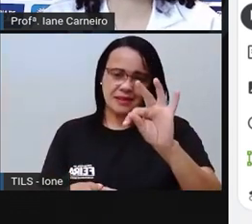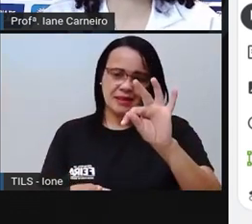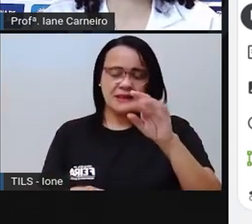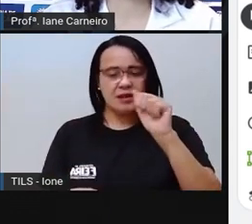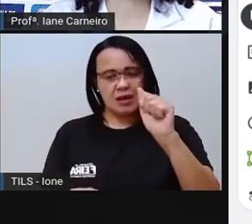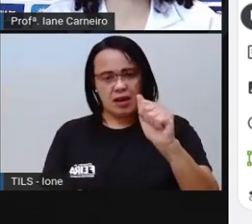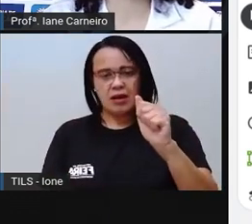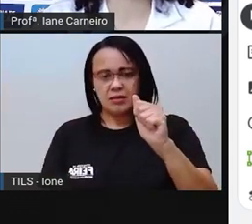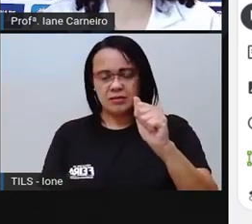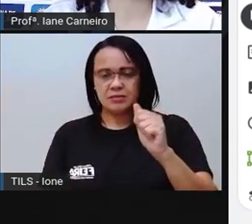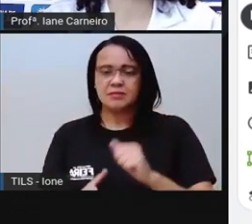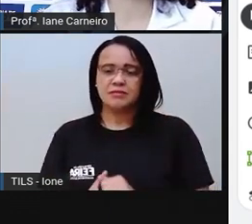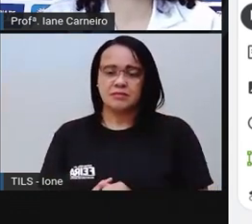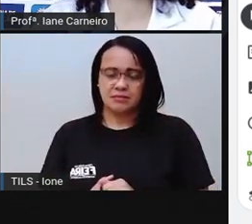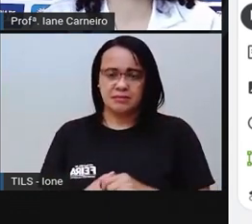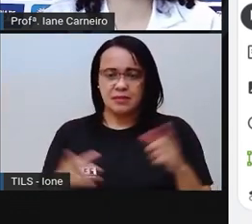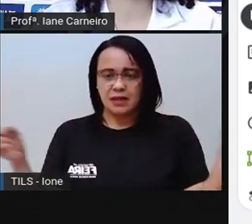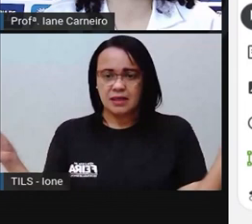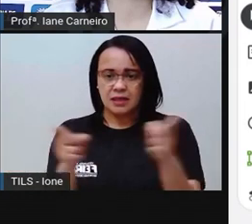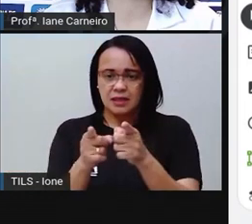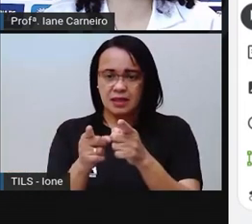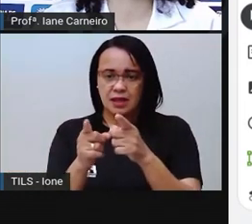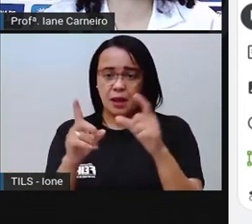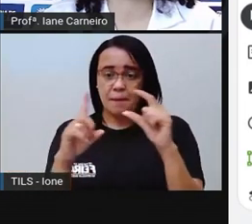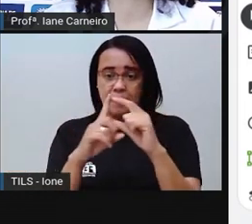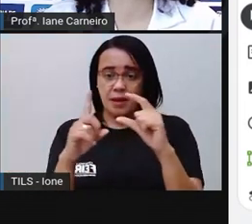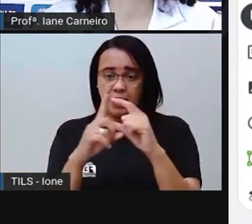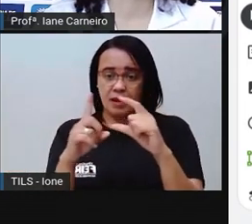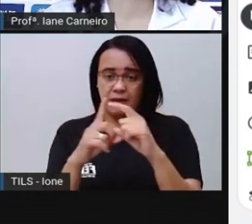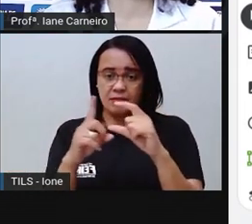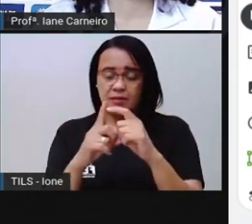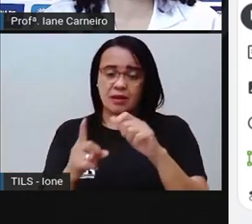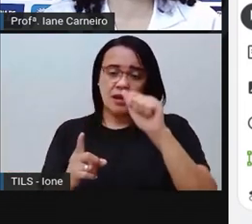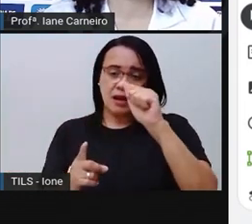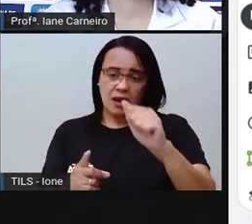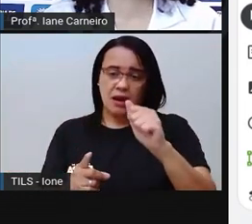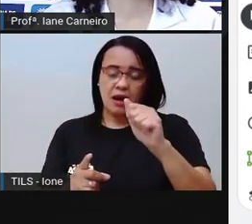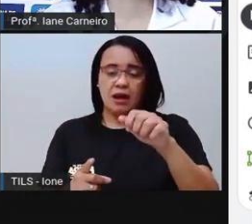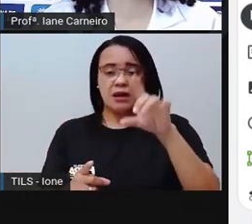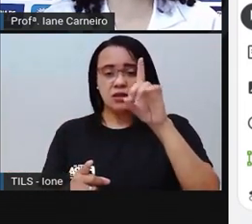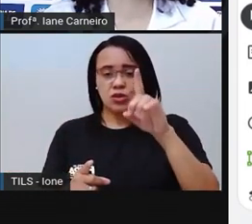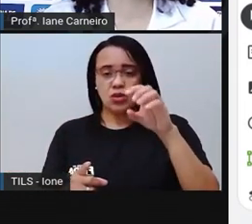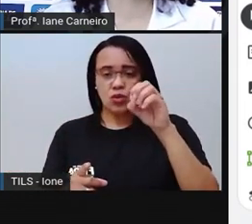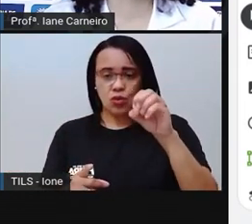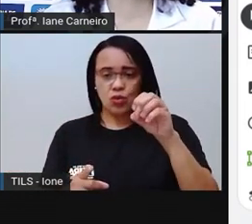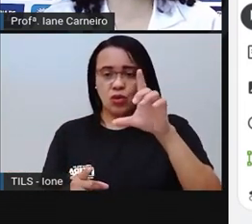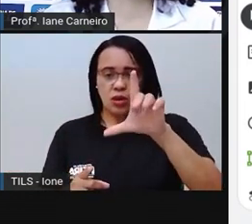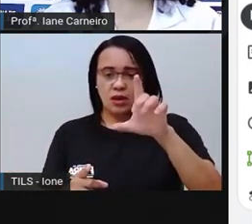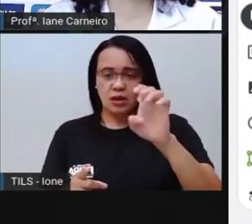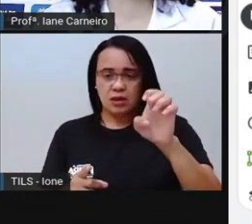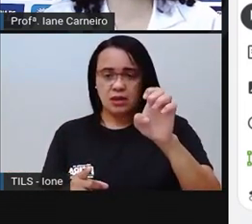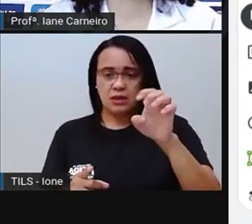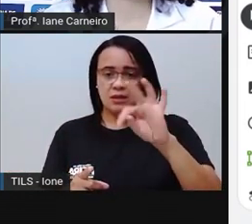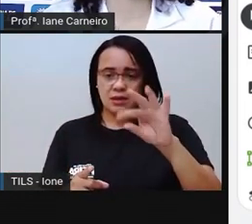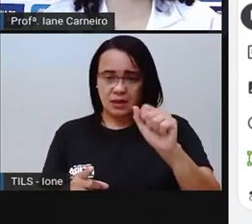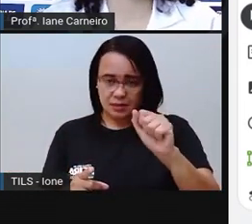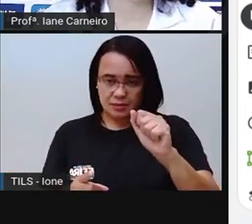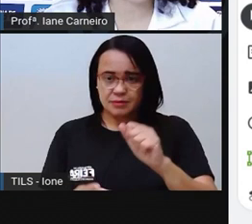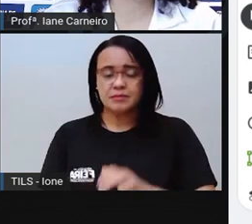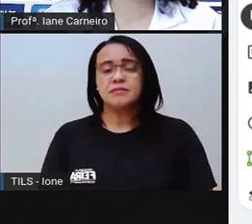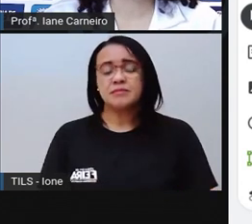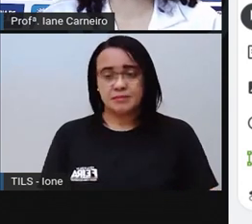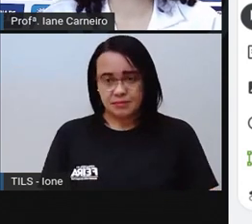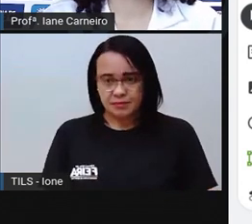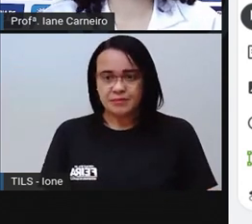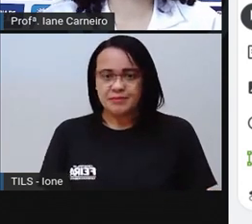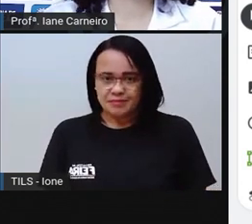A para formar o pedacinho. Ó. Então a gente escreveu juntos a palavra a, do, lê, tá,